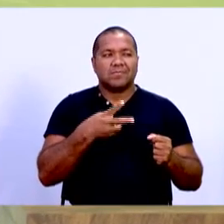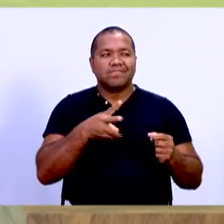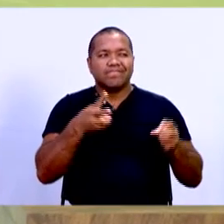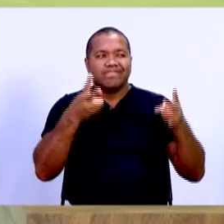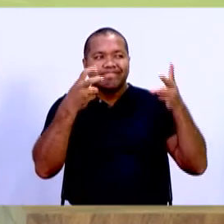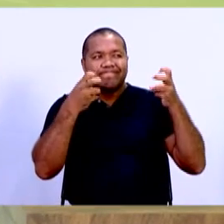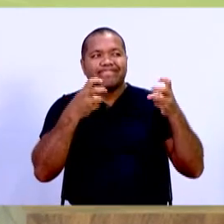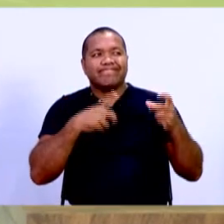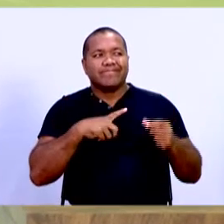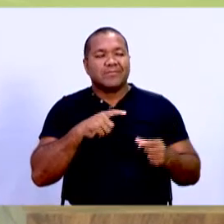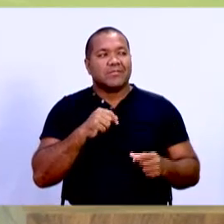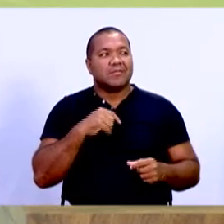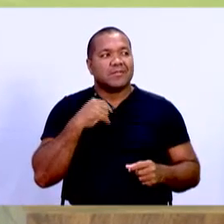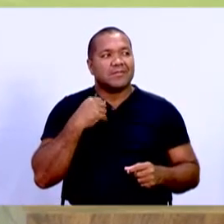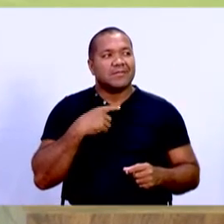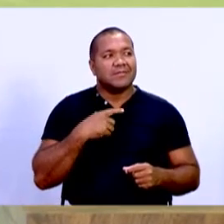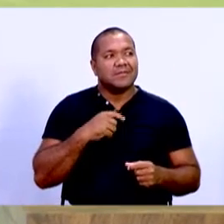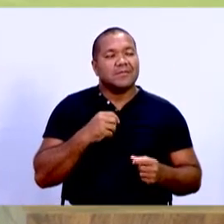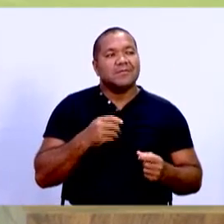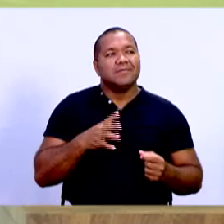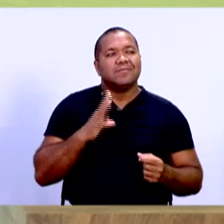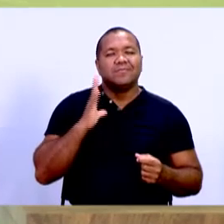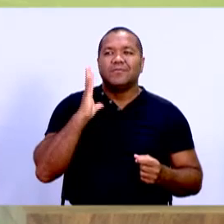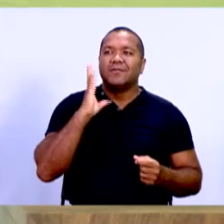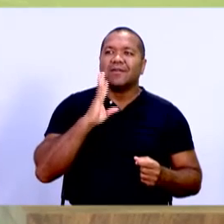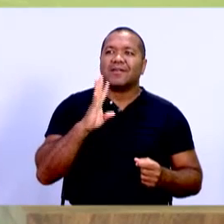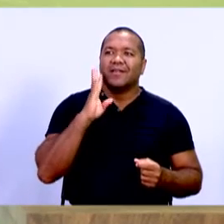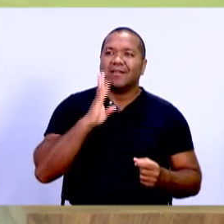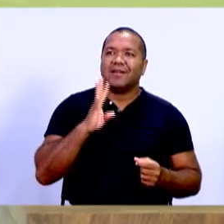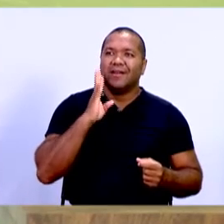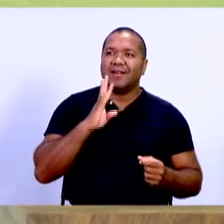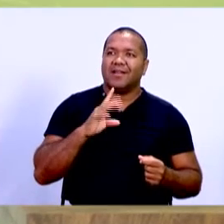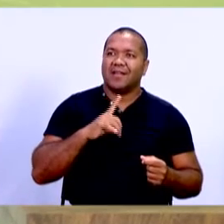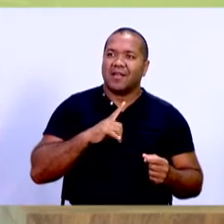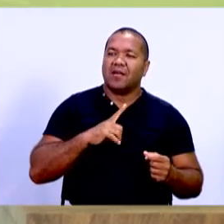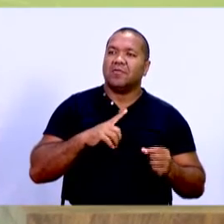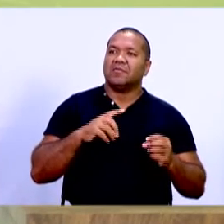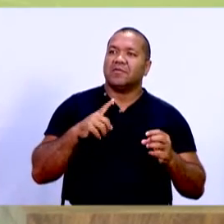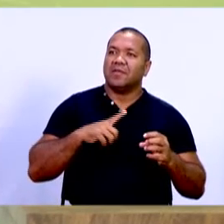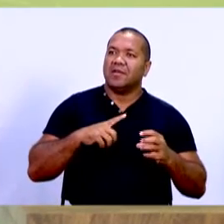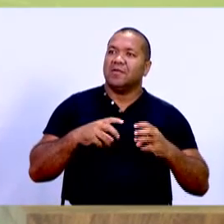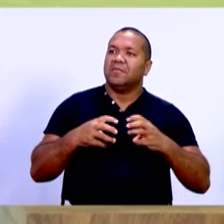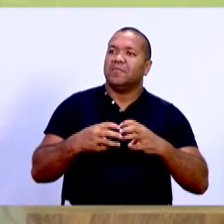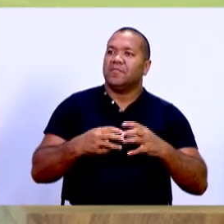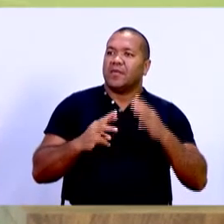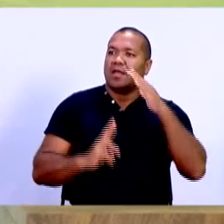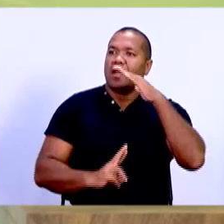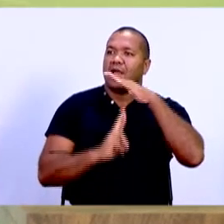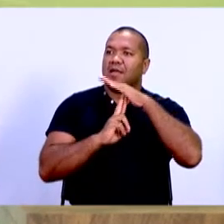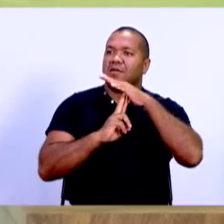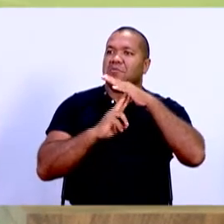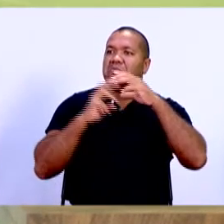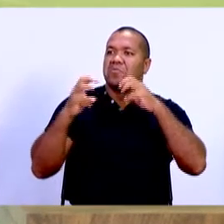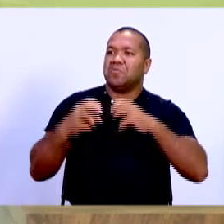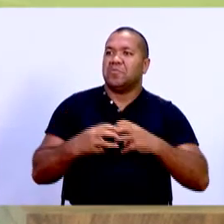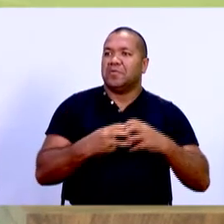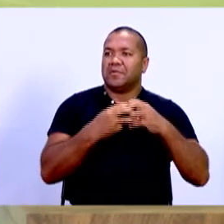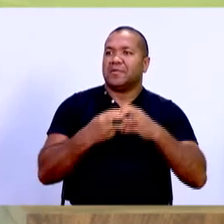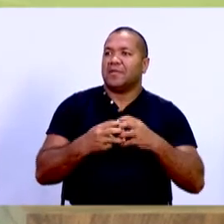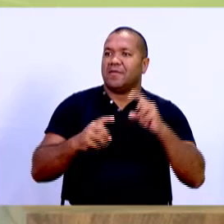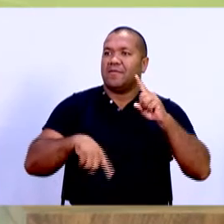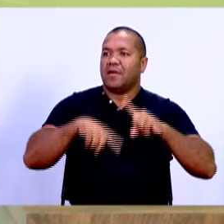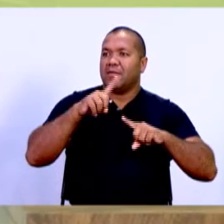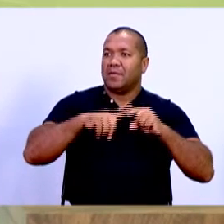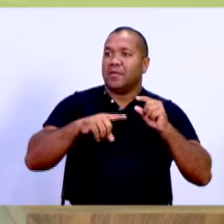interessada. Que maravilha a reitoria, o Instituto Federal, ter mecanismo, ter ferramentas para